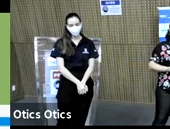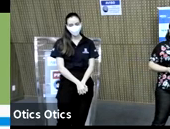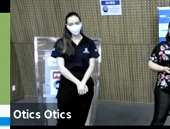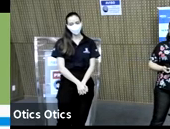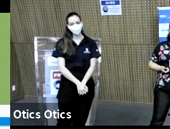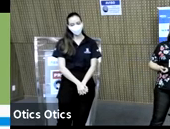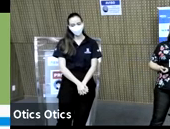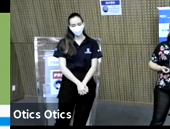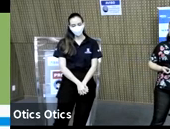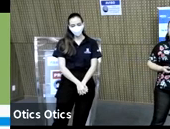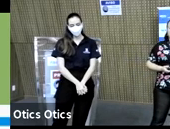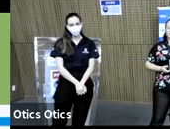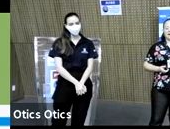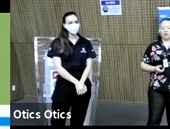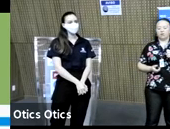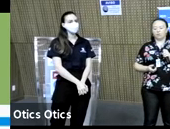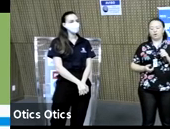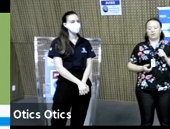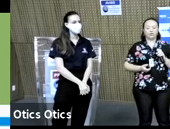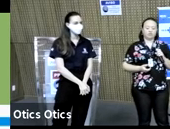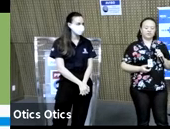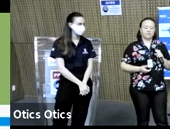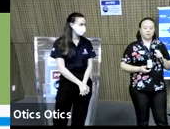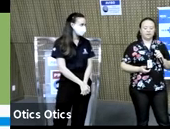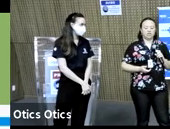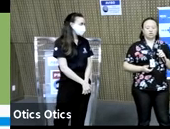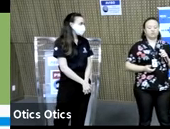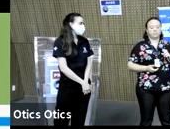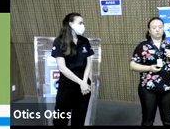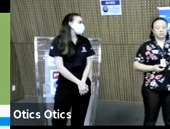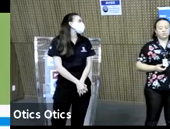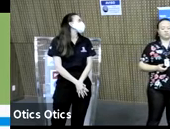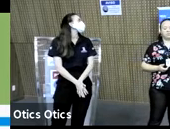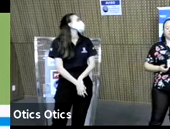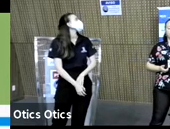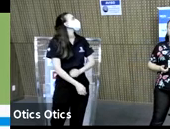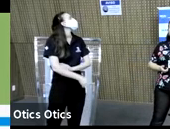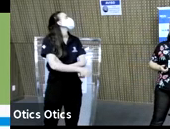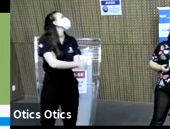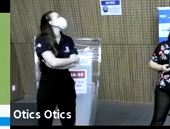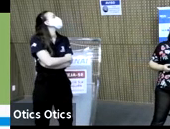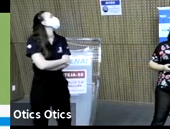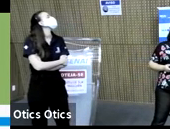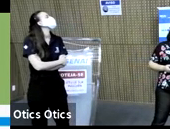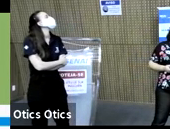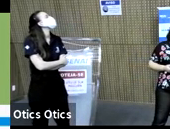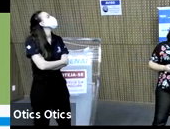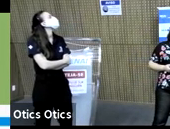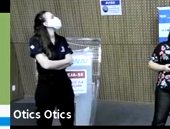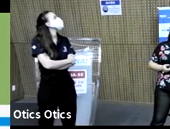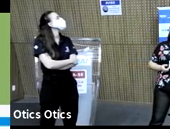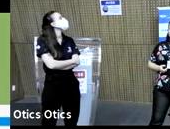enfermeira Érica e a enfermeira Jaqueline. Reuniões de educação permanente nós tivemos 2 em 2021 e discussão de